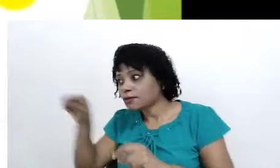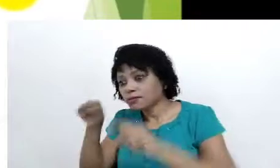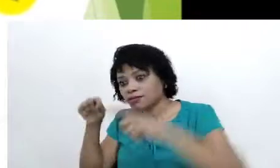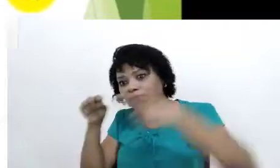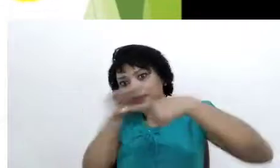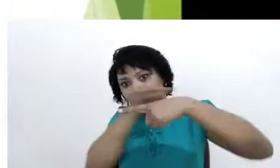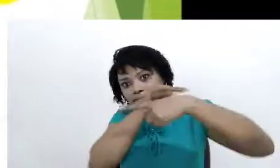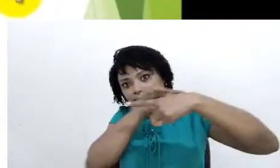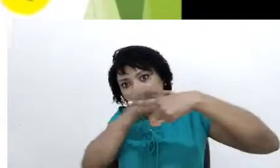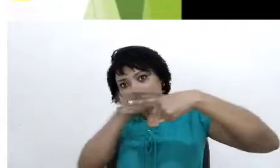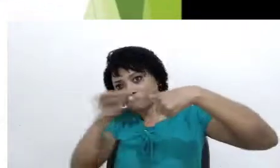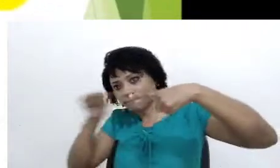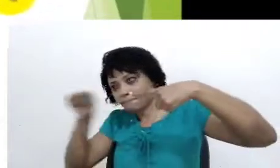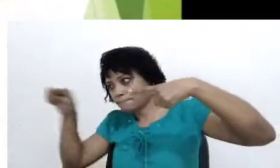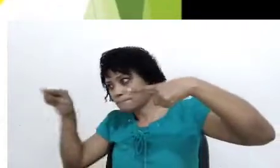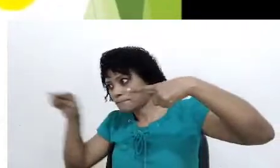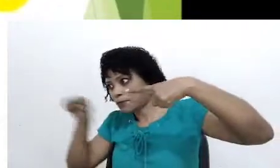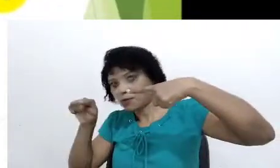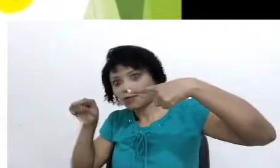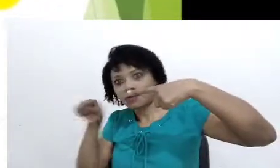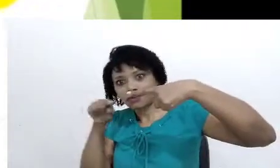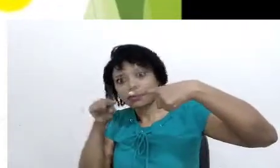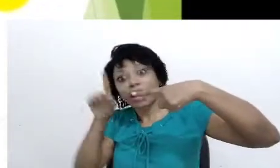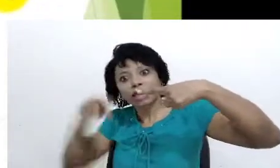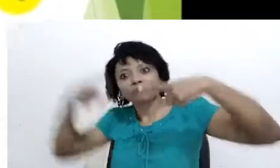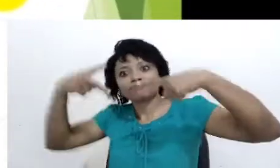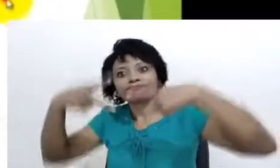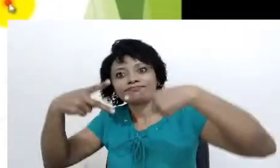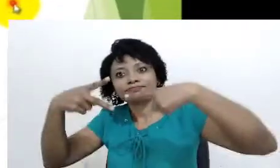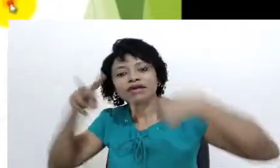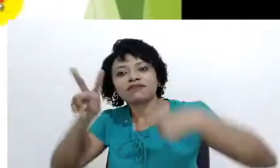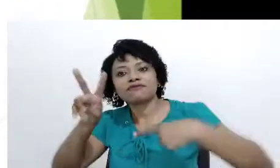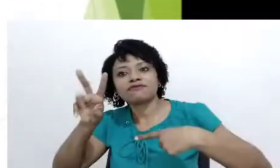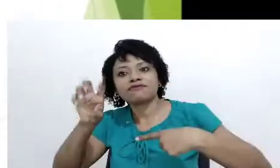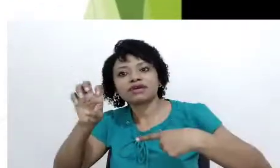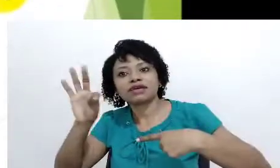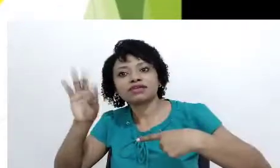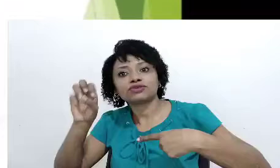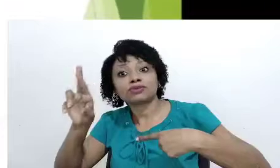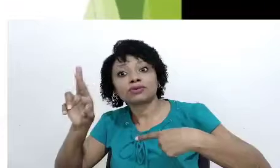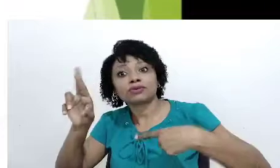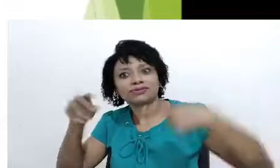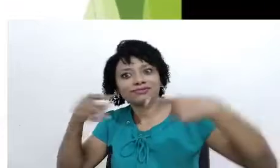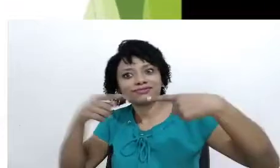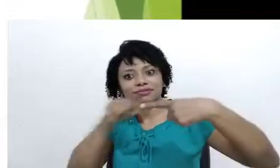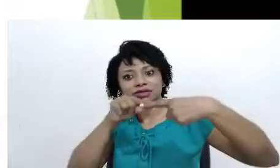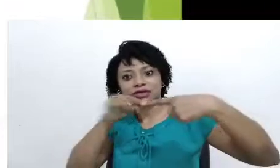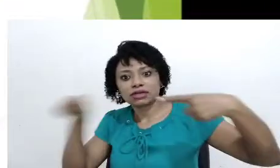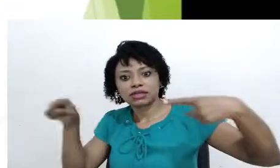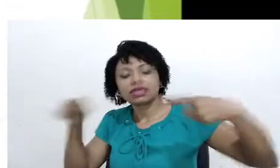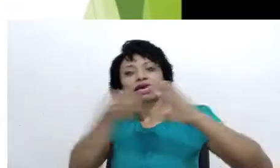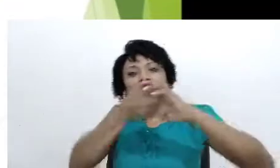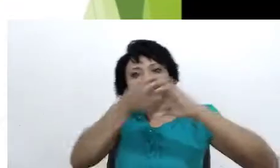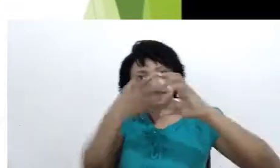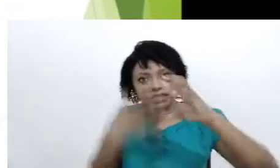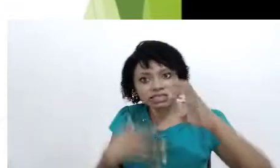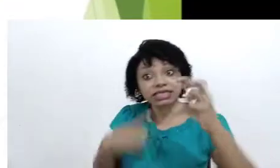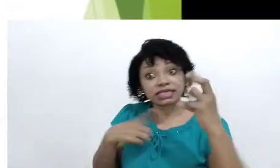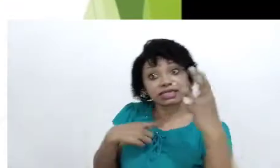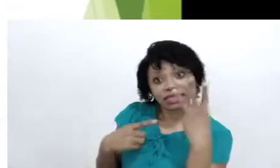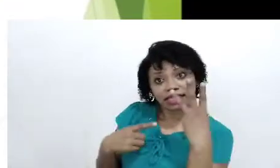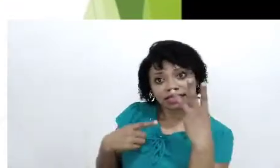seta. Se eu tenho uma seta apontando para algum local, isso é um vetor. Só que todo vetor ele